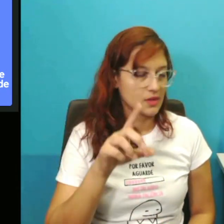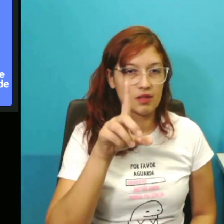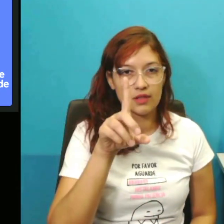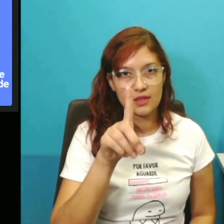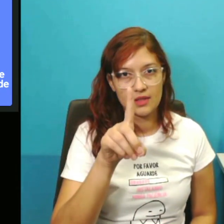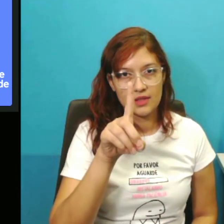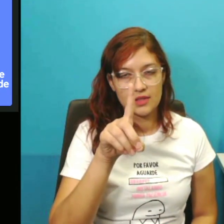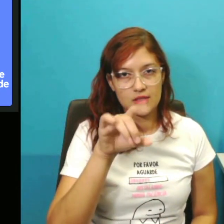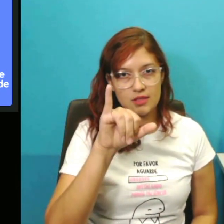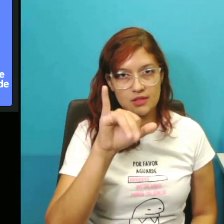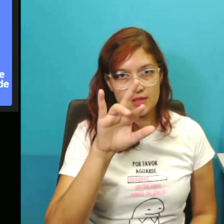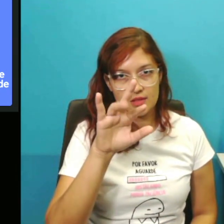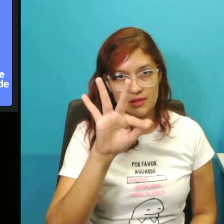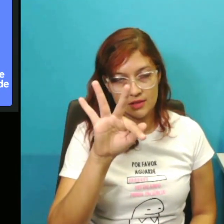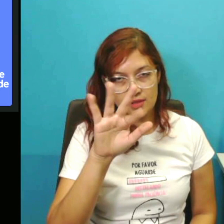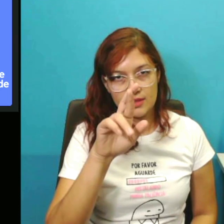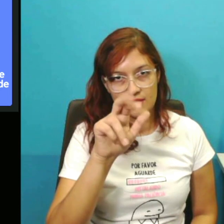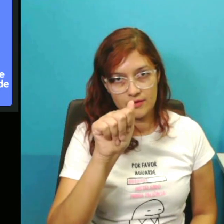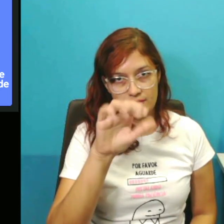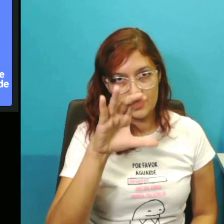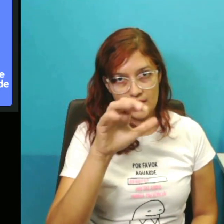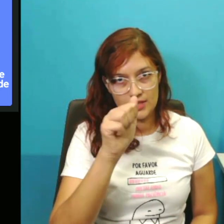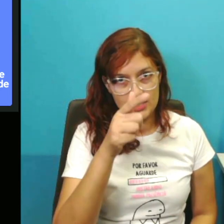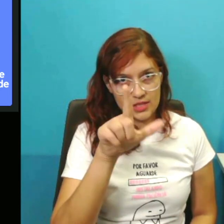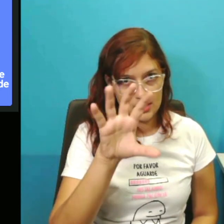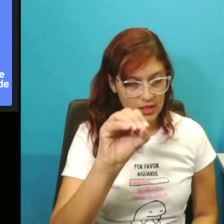Essa é a difração de Fresnel.